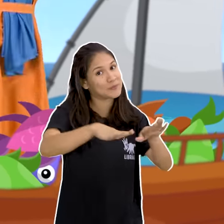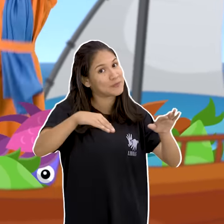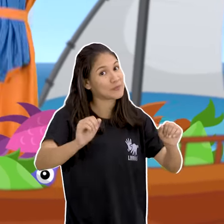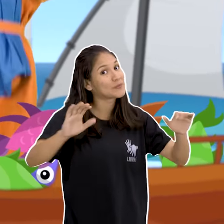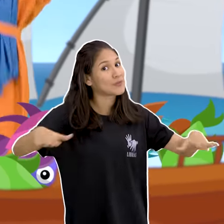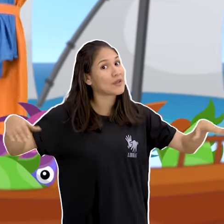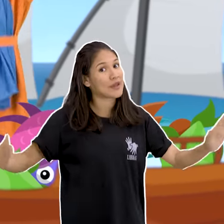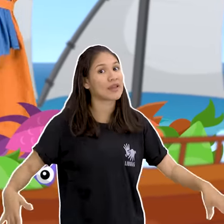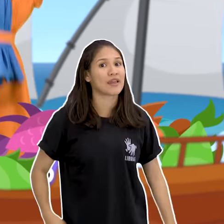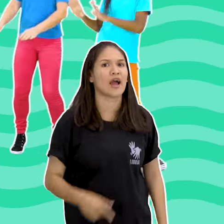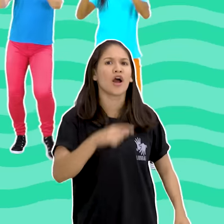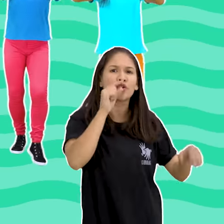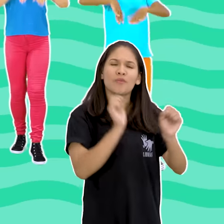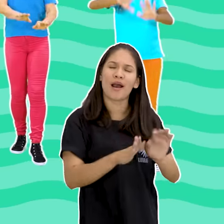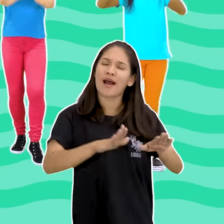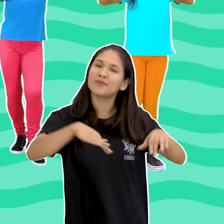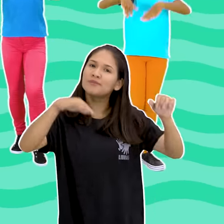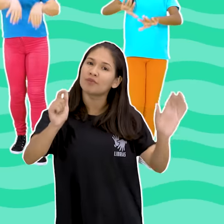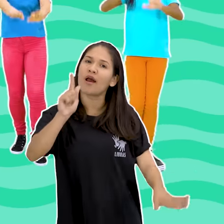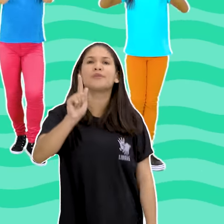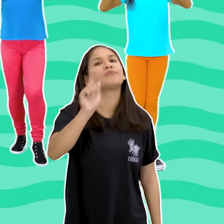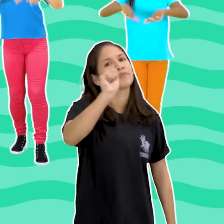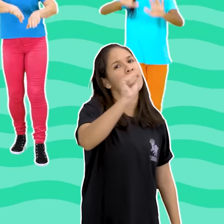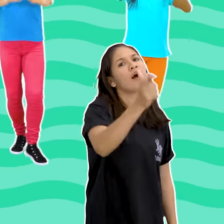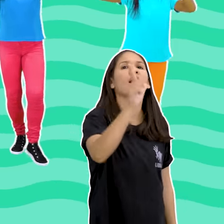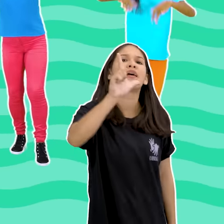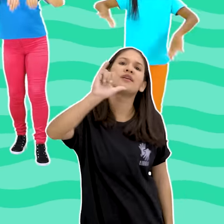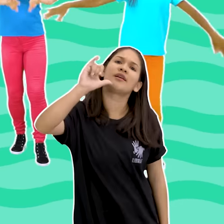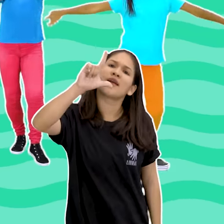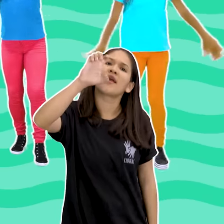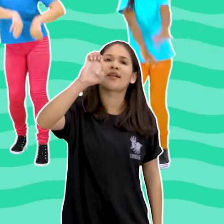da Galileia, no mar da